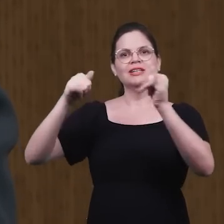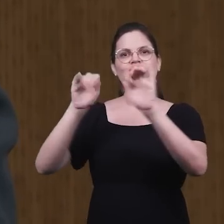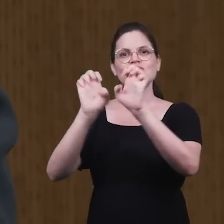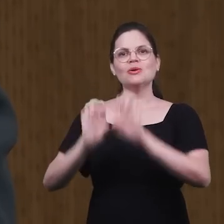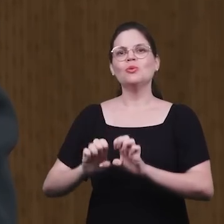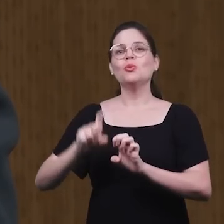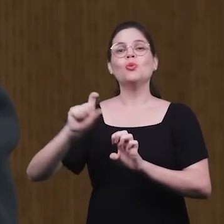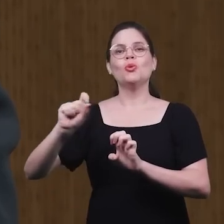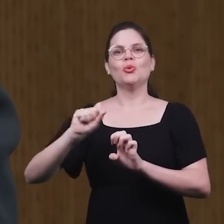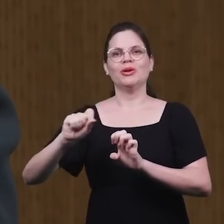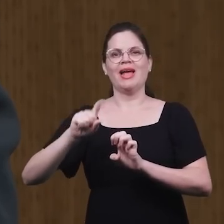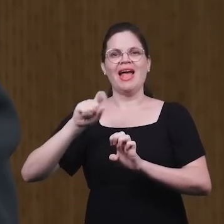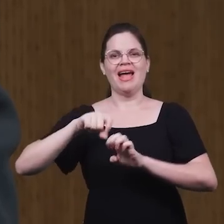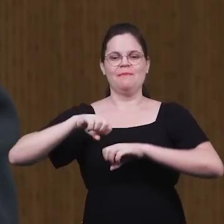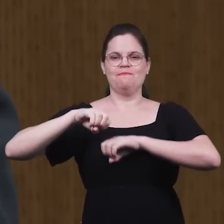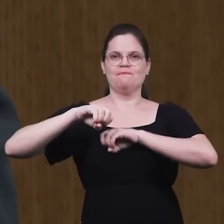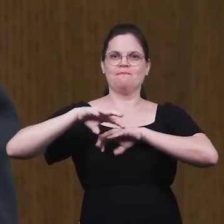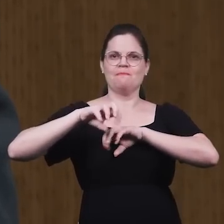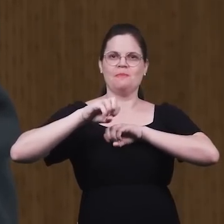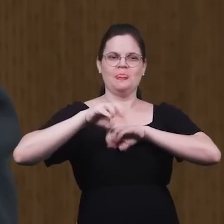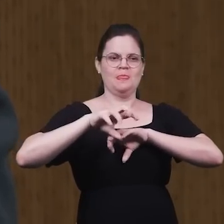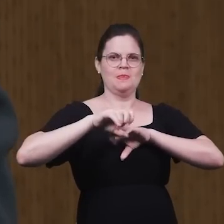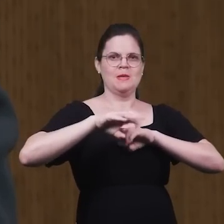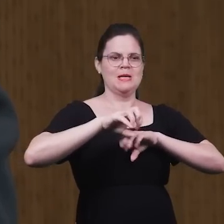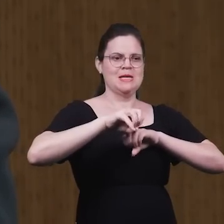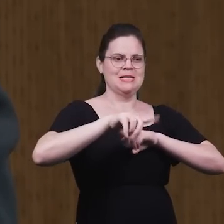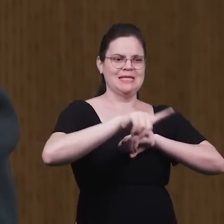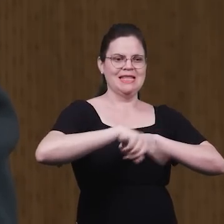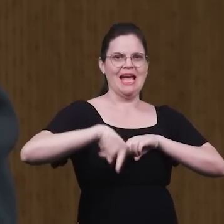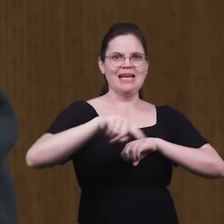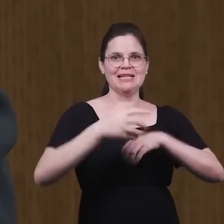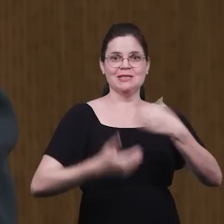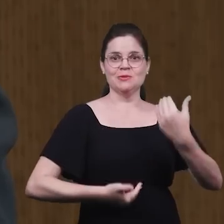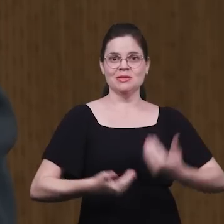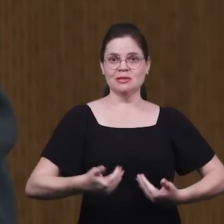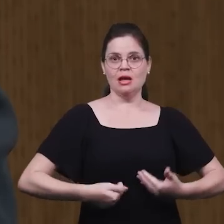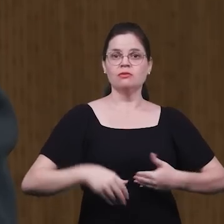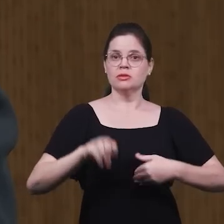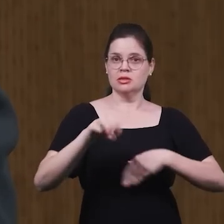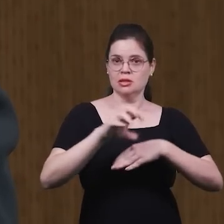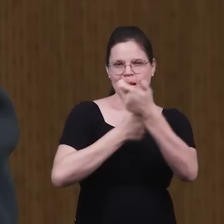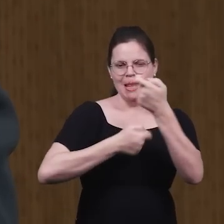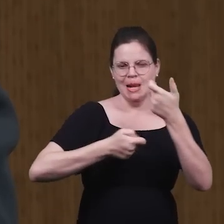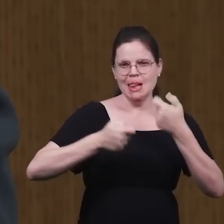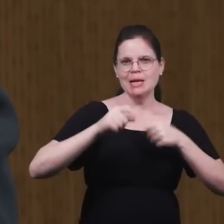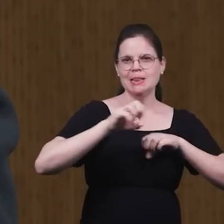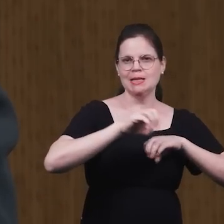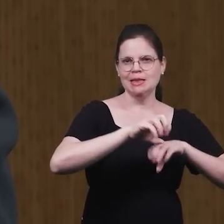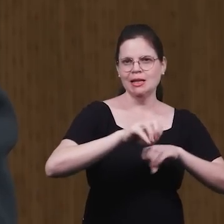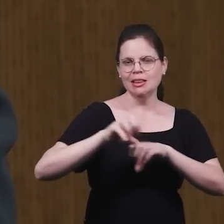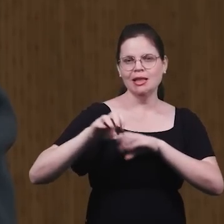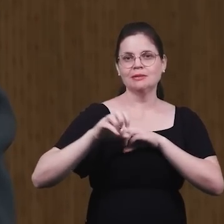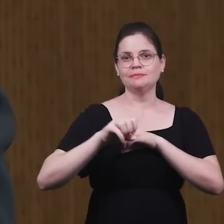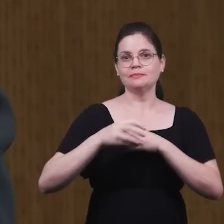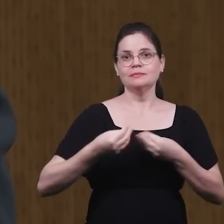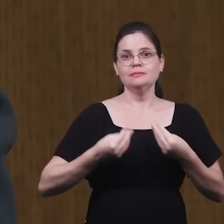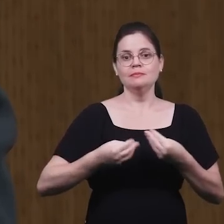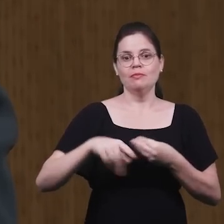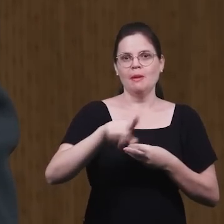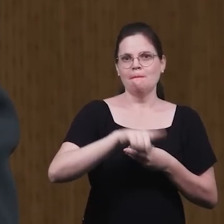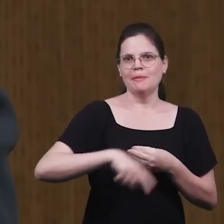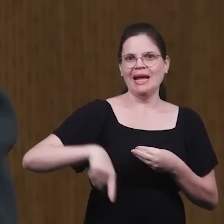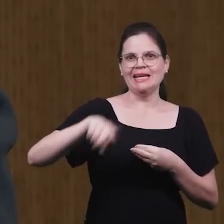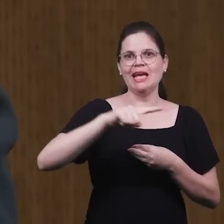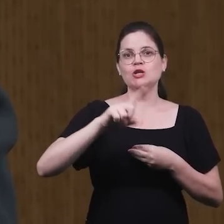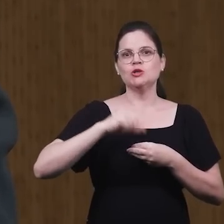servos de Deus o engano, né? Enganar os servos. Ensinava e enganava. Ensinava e enganava os